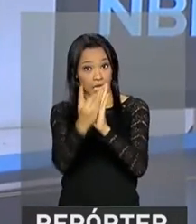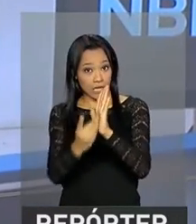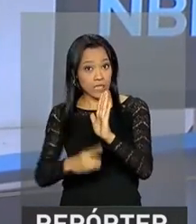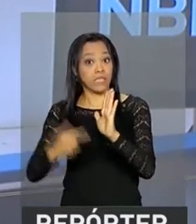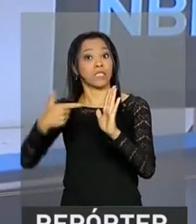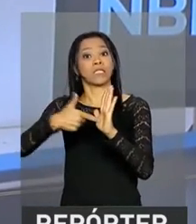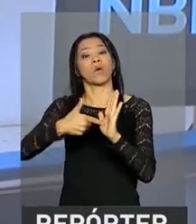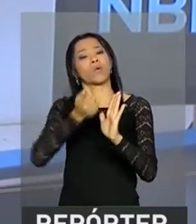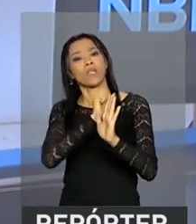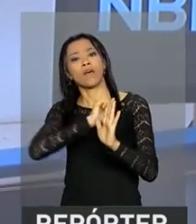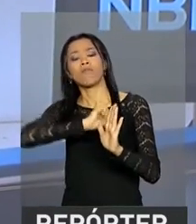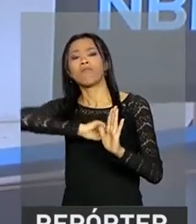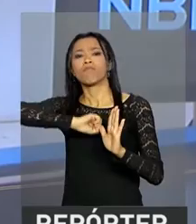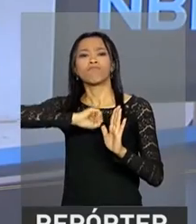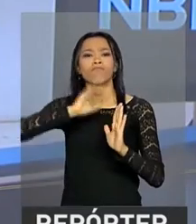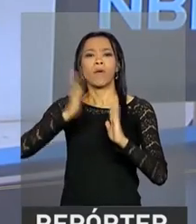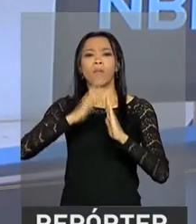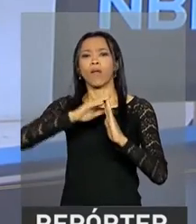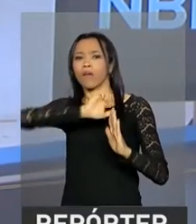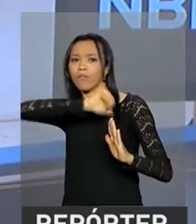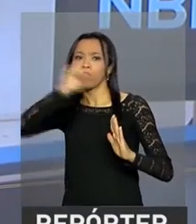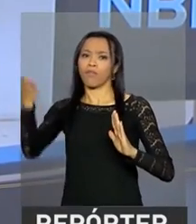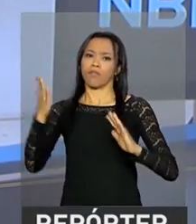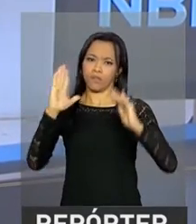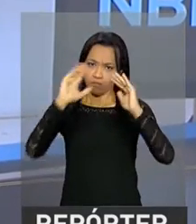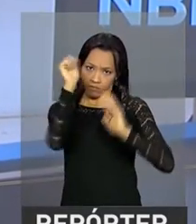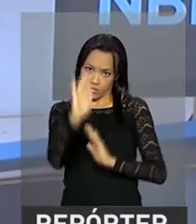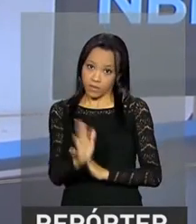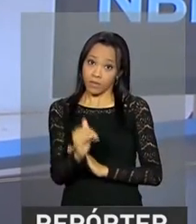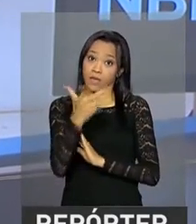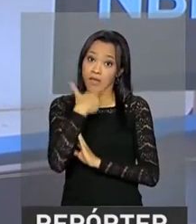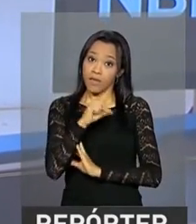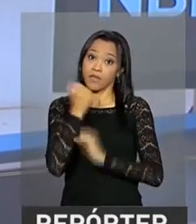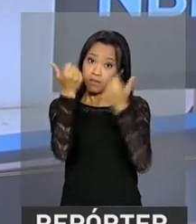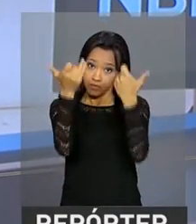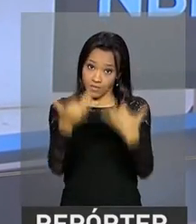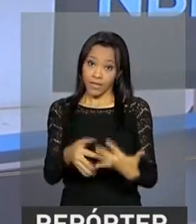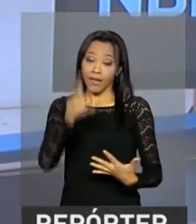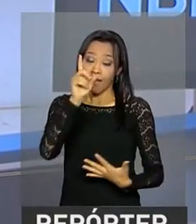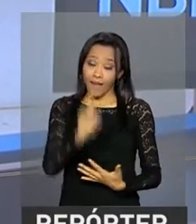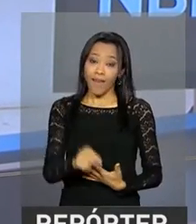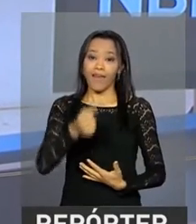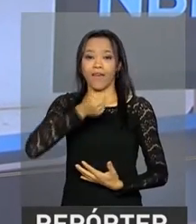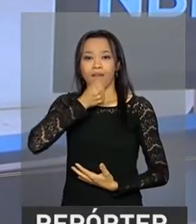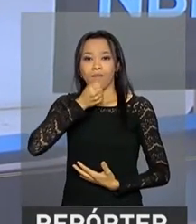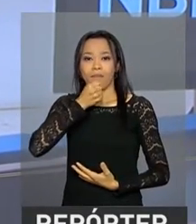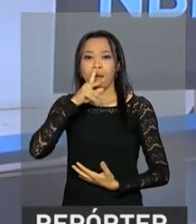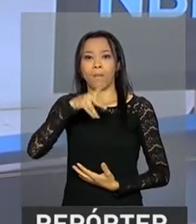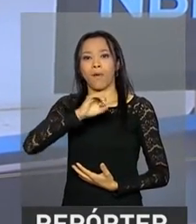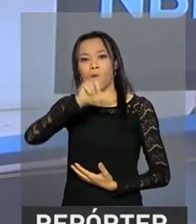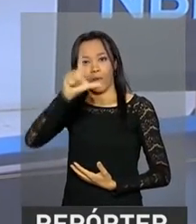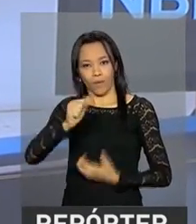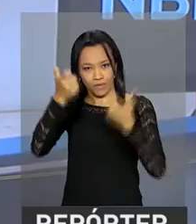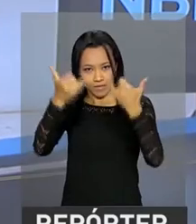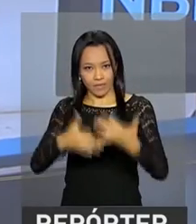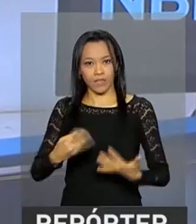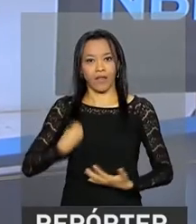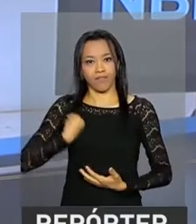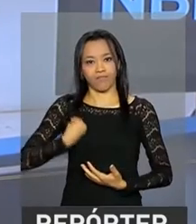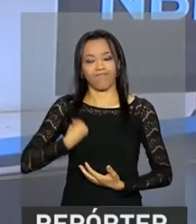do país quem traz as informações para a gente é a nossa correspondente um monstro nos estados unidos paulo de